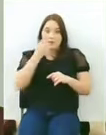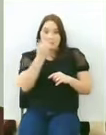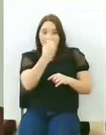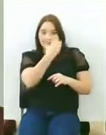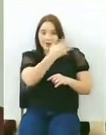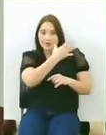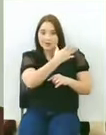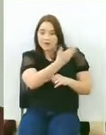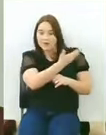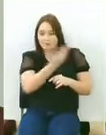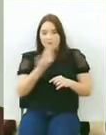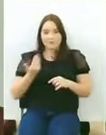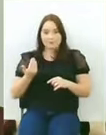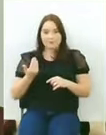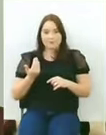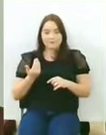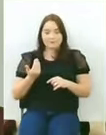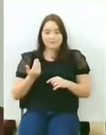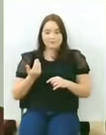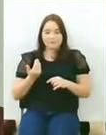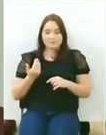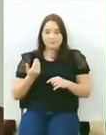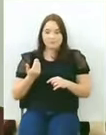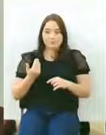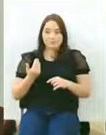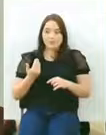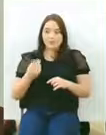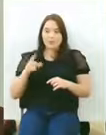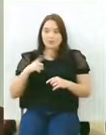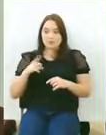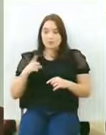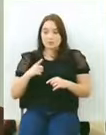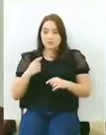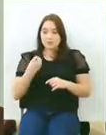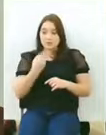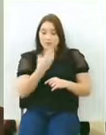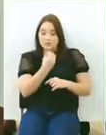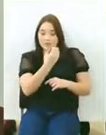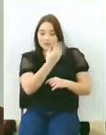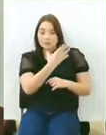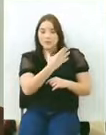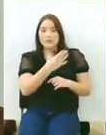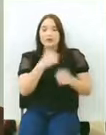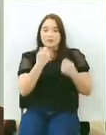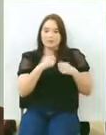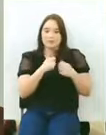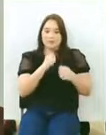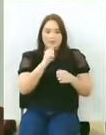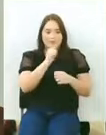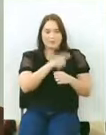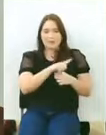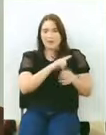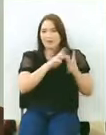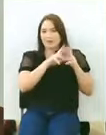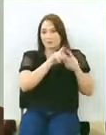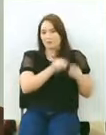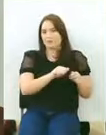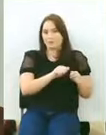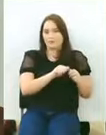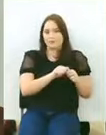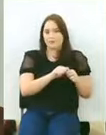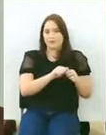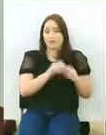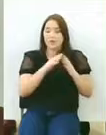de ida e de volta. Além de ir em Angola lecionar no seminário, a gente tinha que pagar tudo para ir